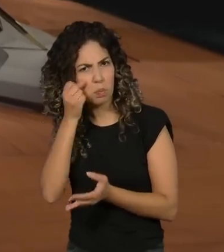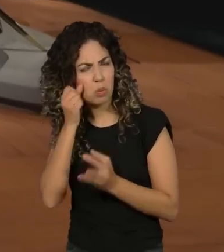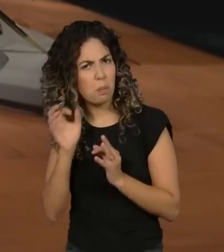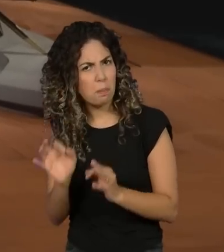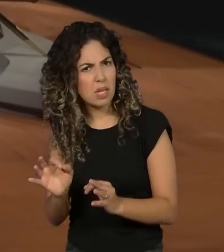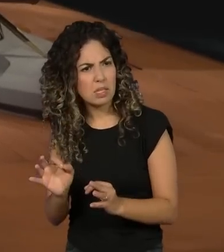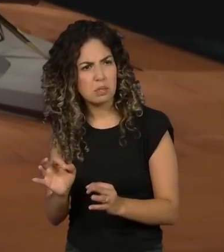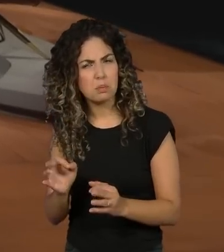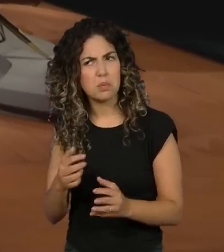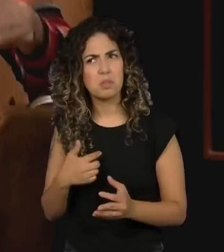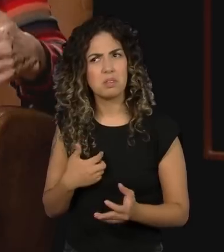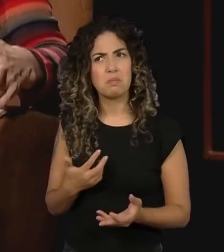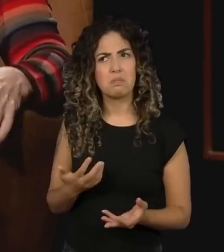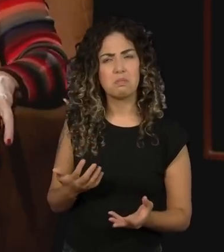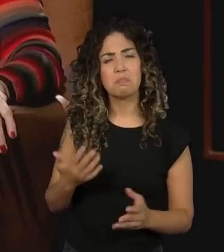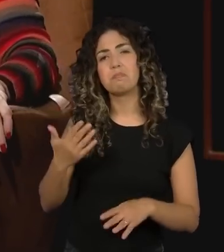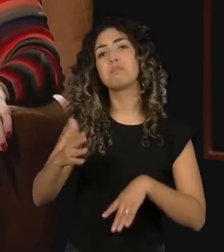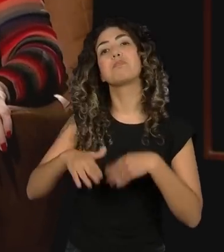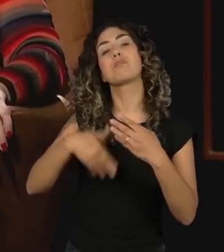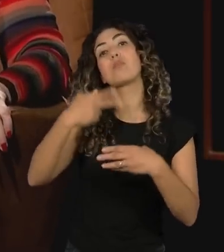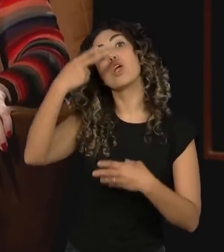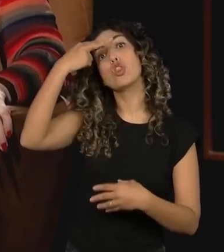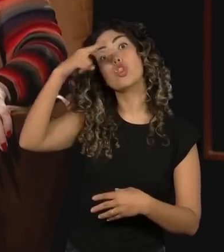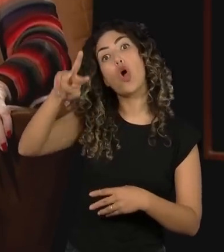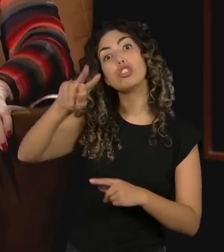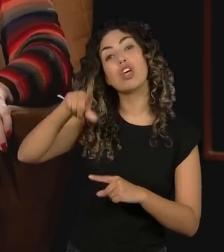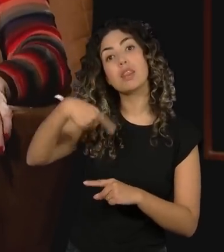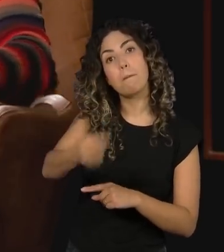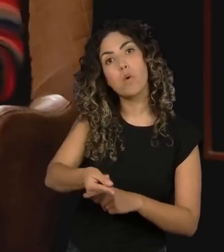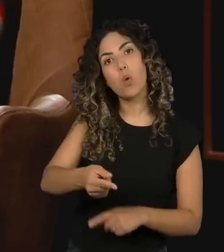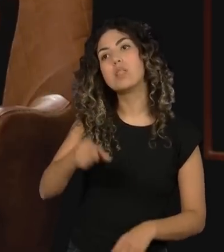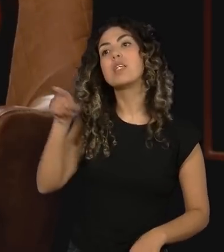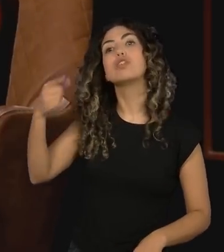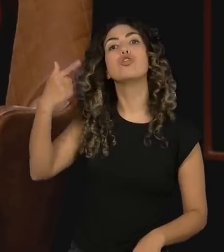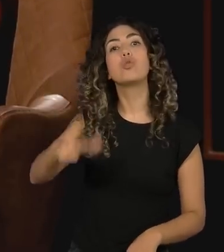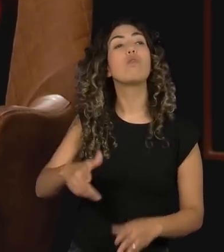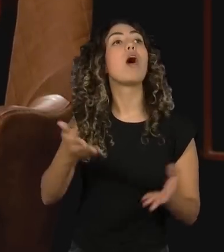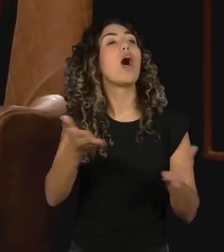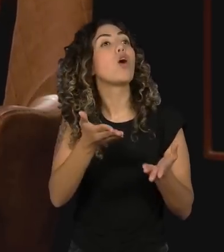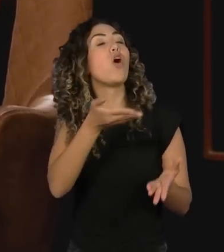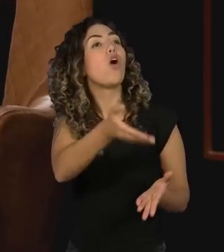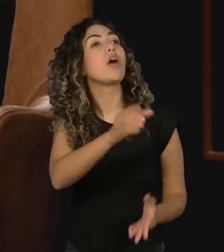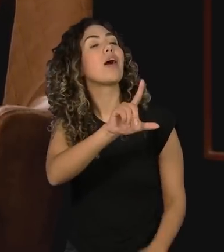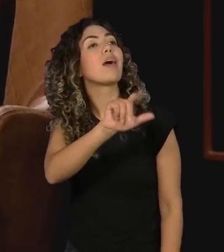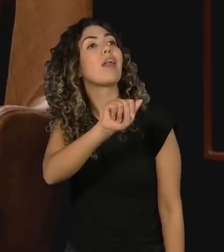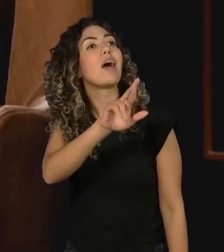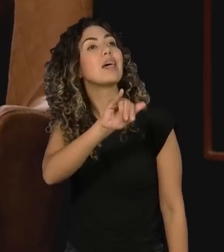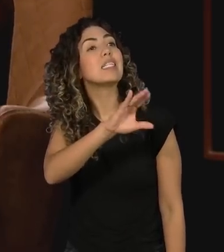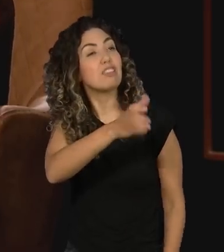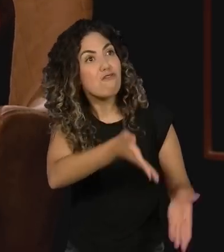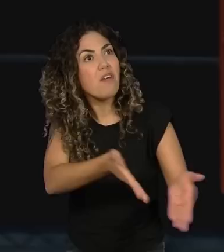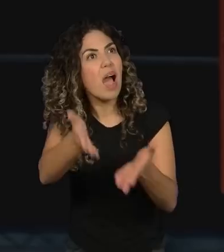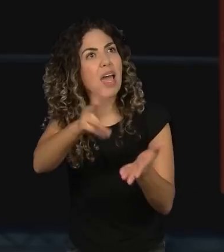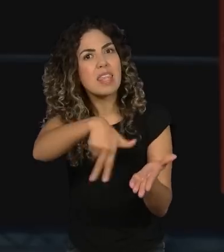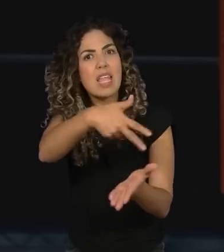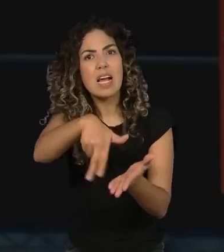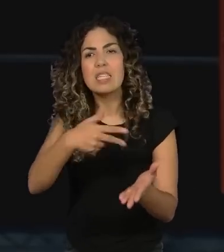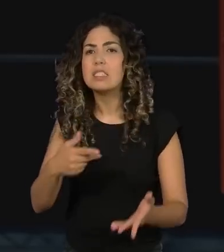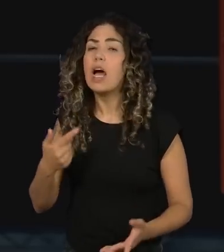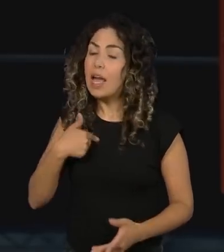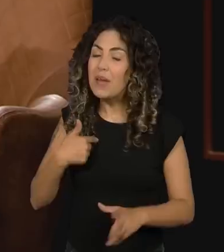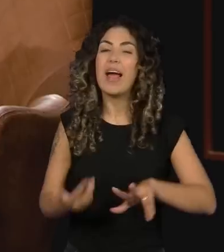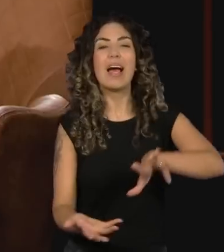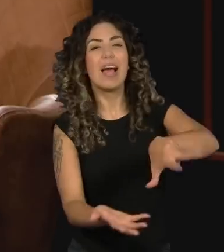no dia seguinte, 2 dias depois, eu sei que agora é Clarice. Eu entrava, ele... E era só com você.